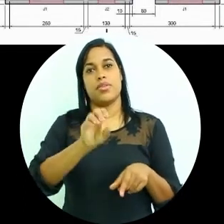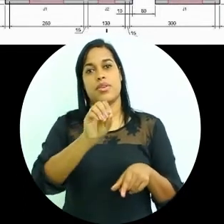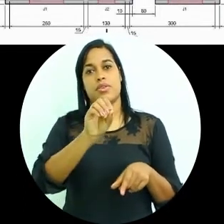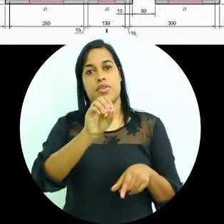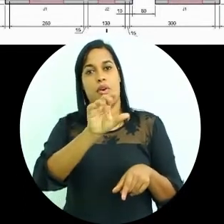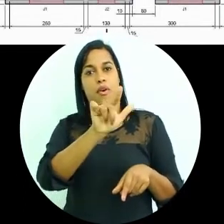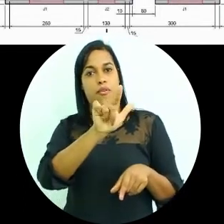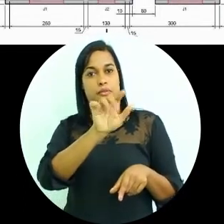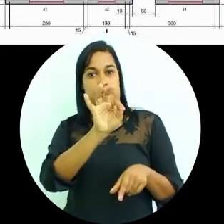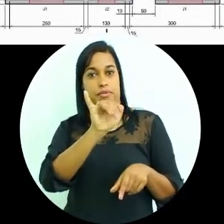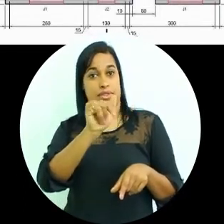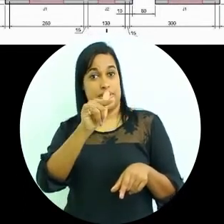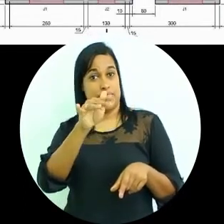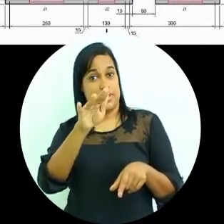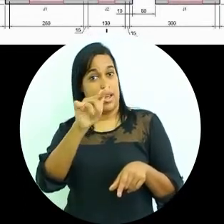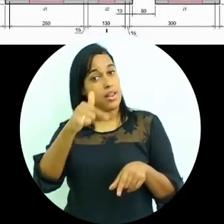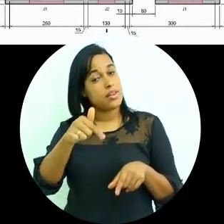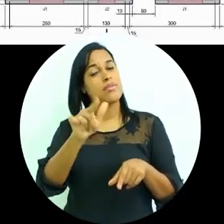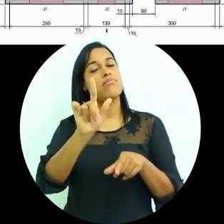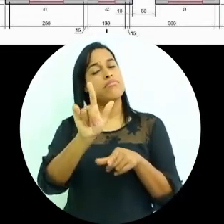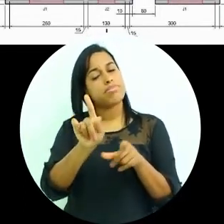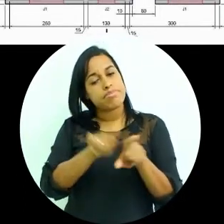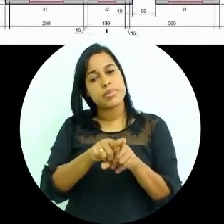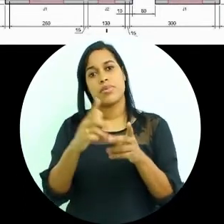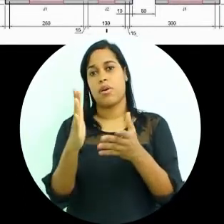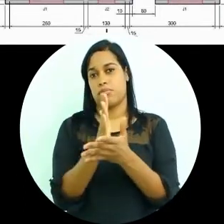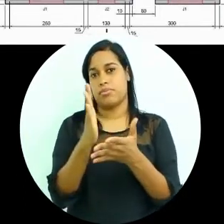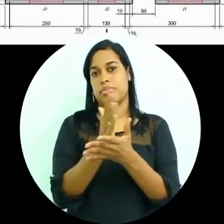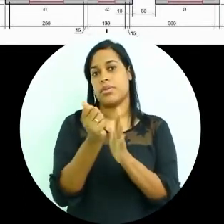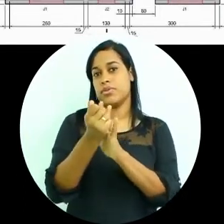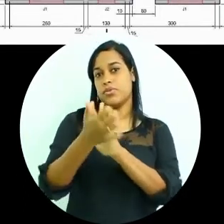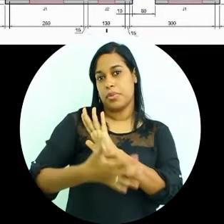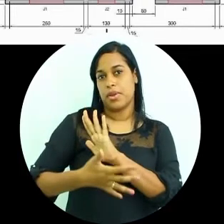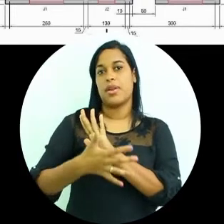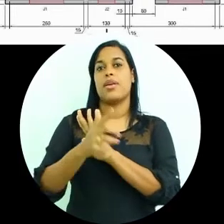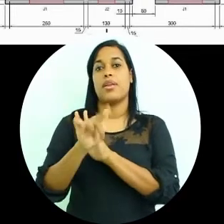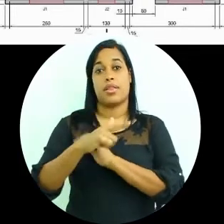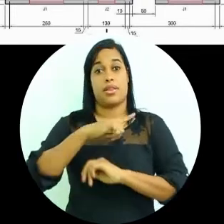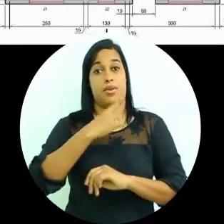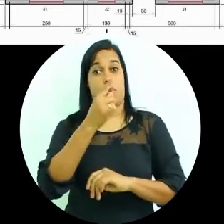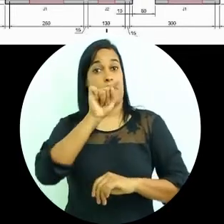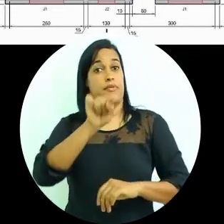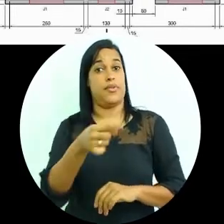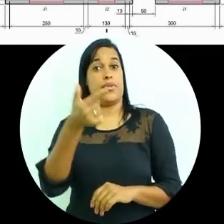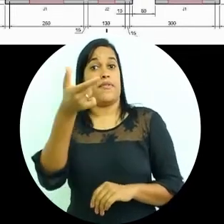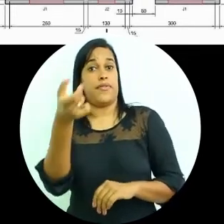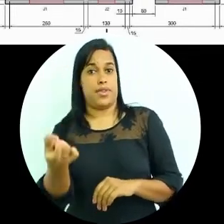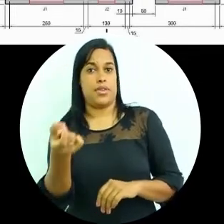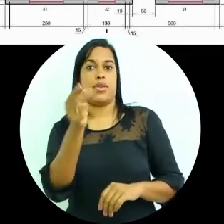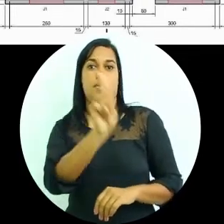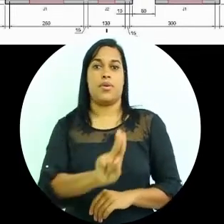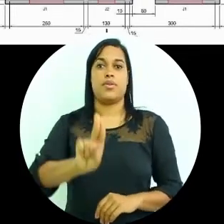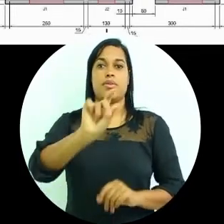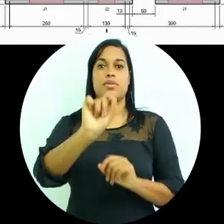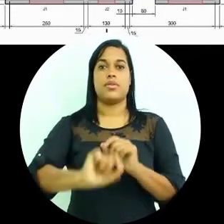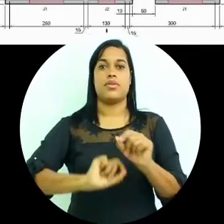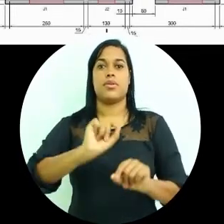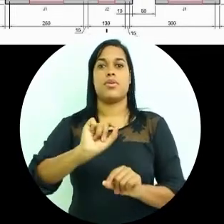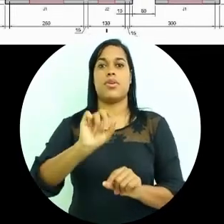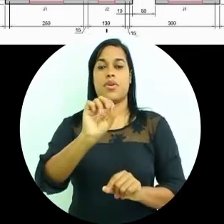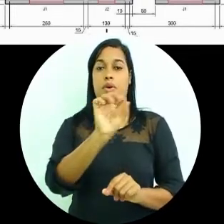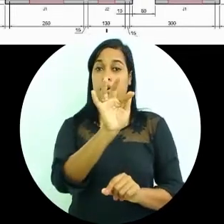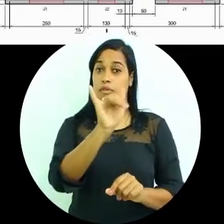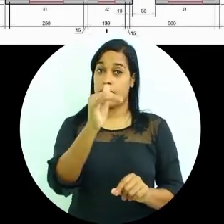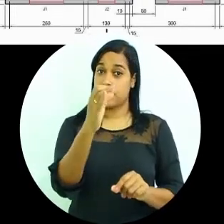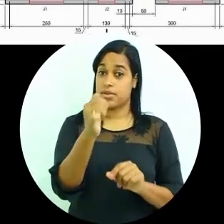utilizando o comando Offset. Conforme no caderno, essa janela tem 1,20 e para isso eu utilizarei